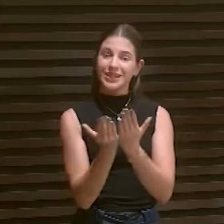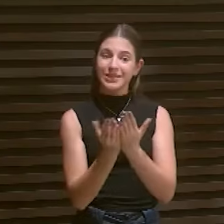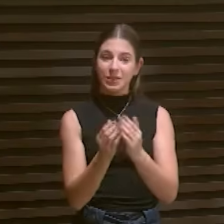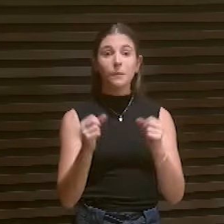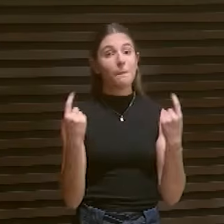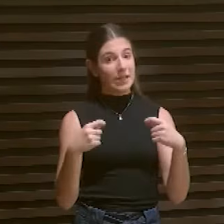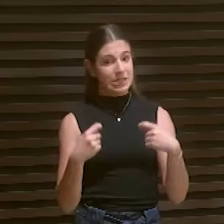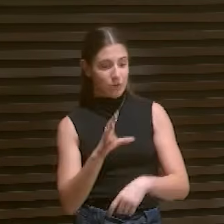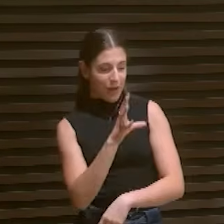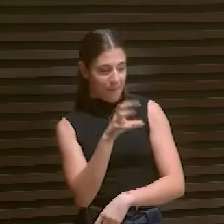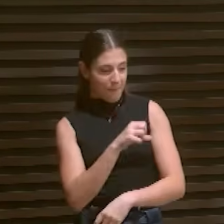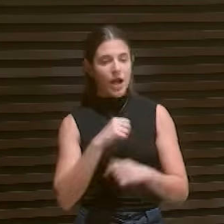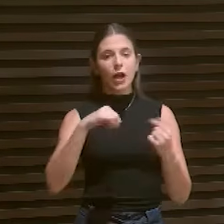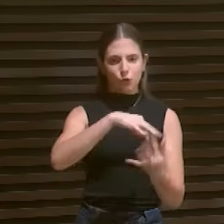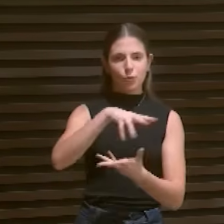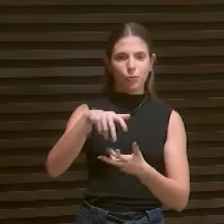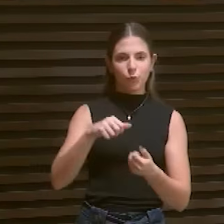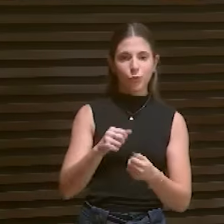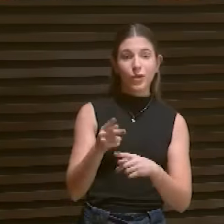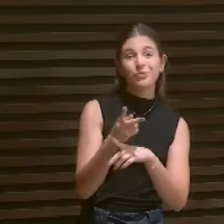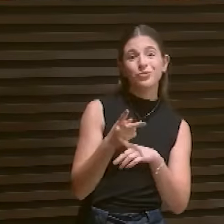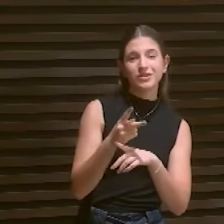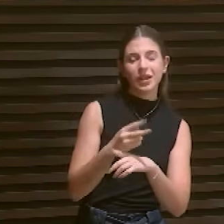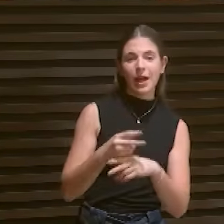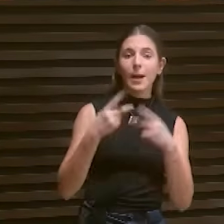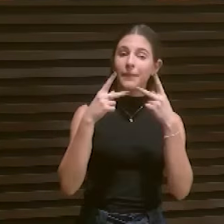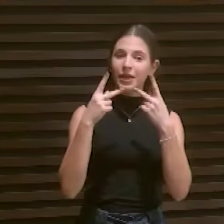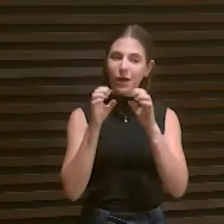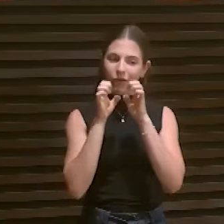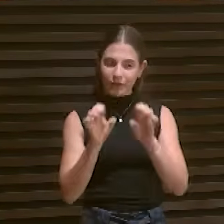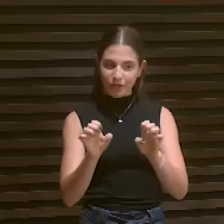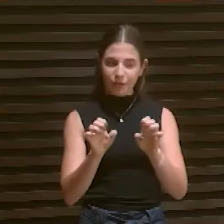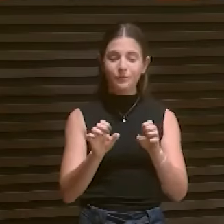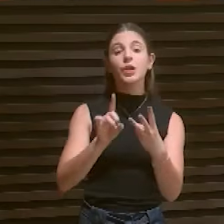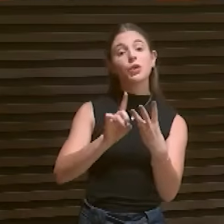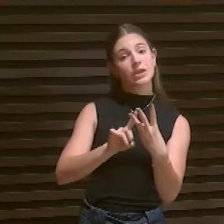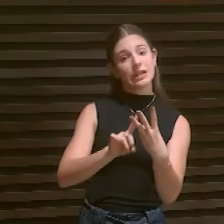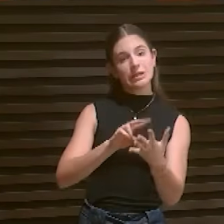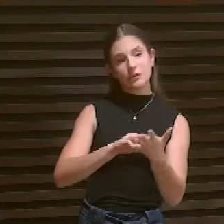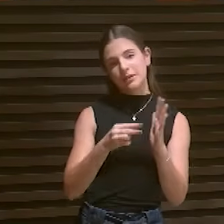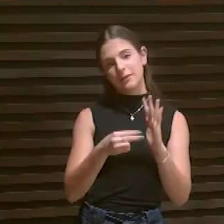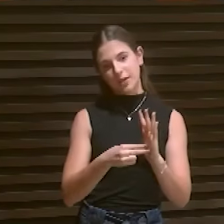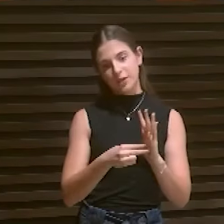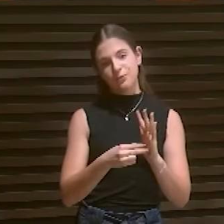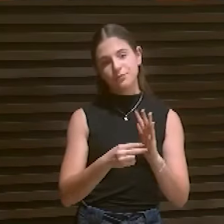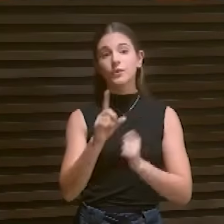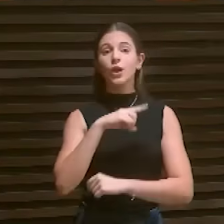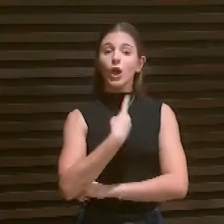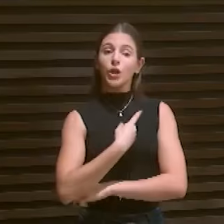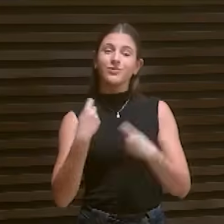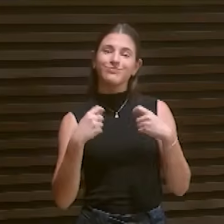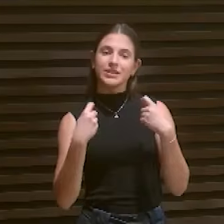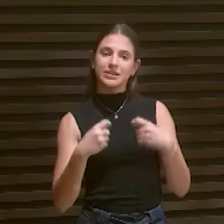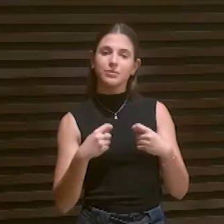o mundo e procurar fazer o quê? Evangelizá-lo. E o terceiro sentido, nós devemos fazer o